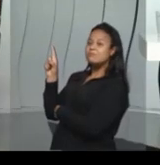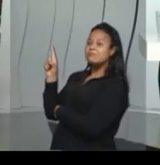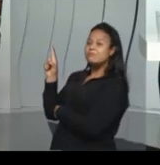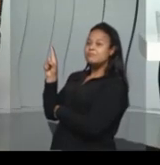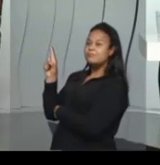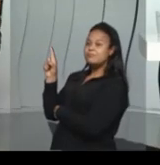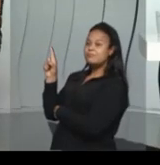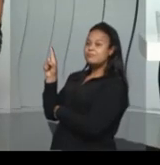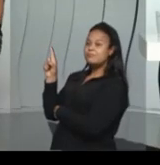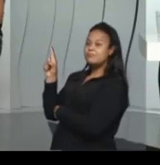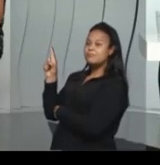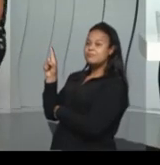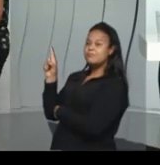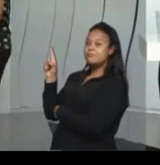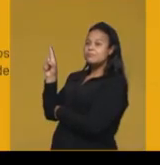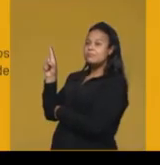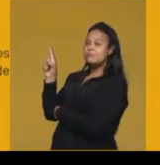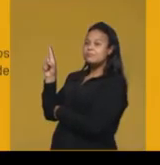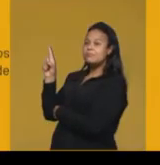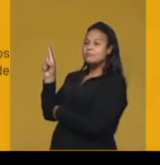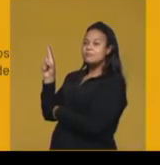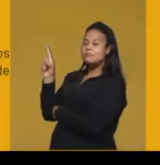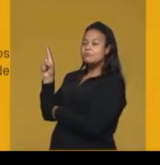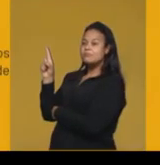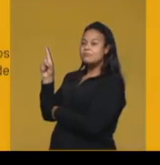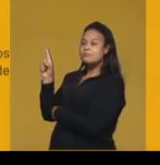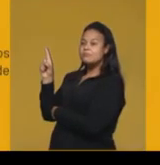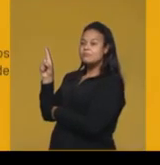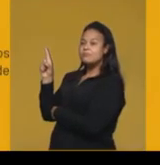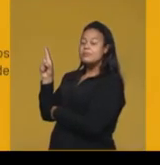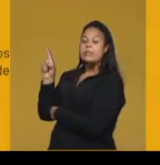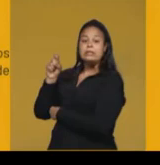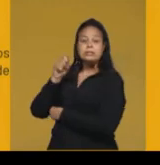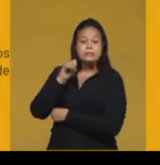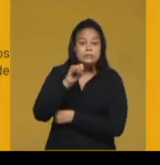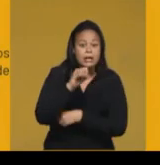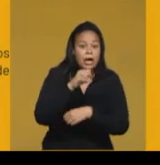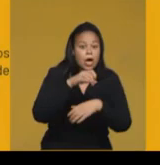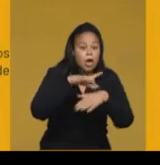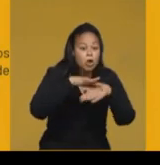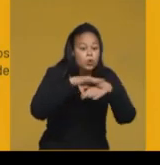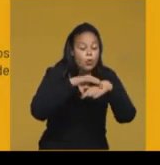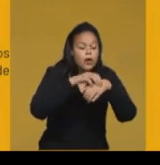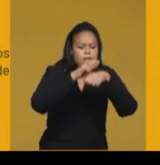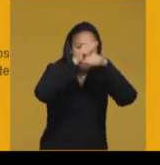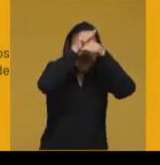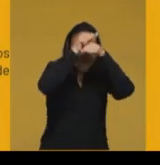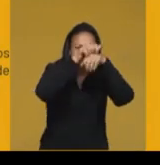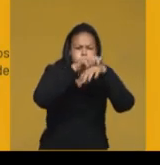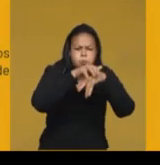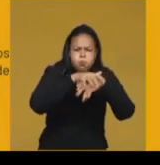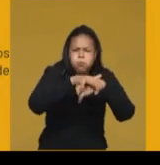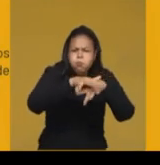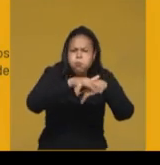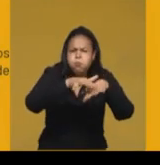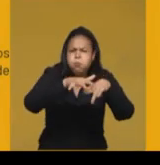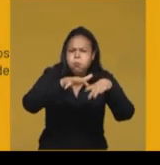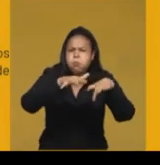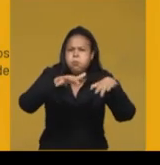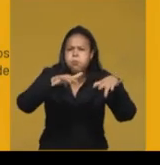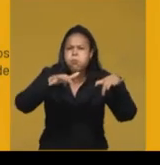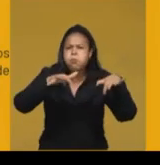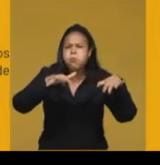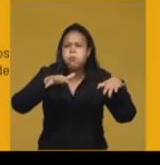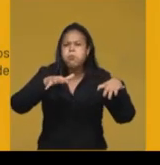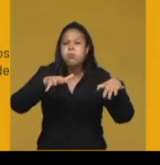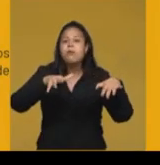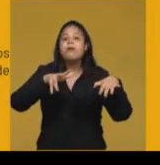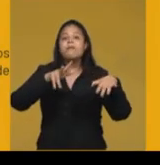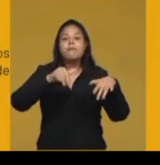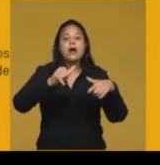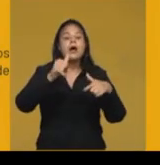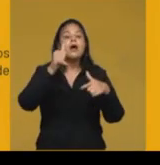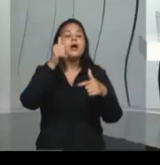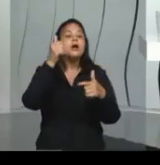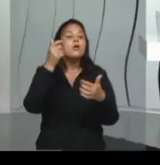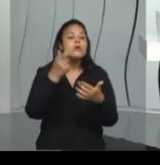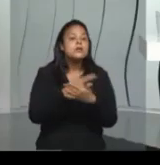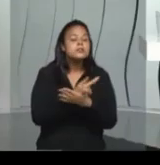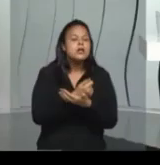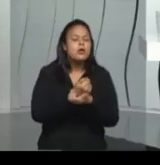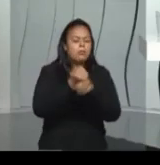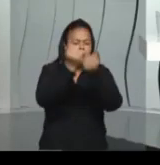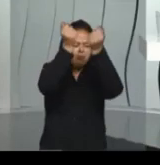título do relato, voltando lá, se a doença se propagar por aqui, vai ser uma